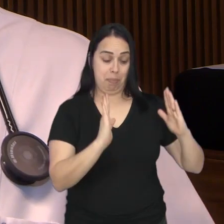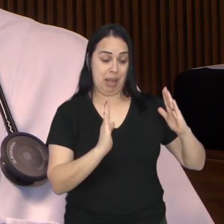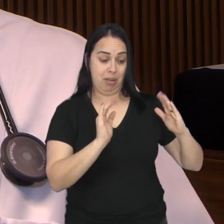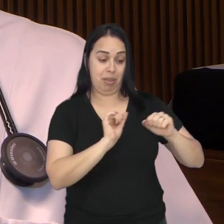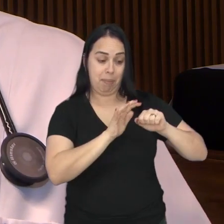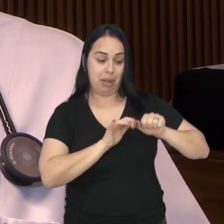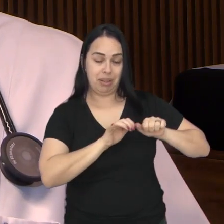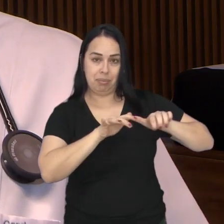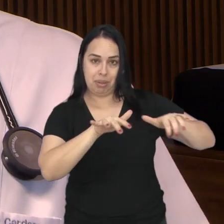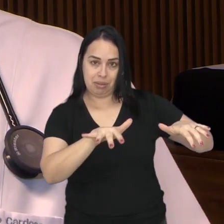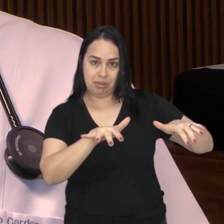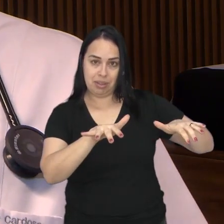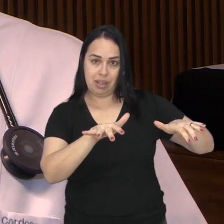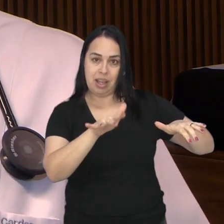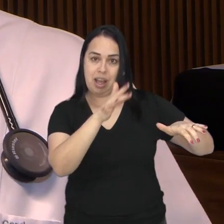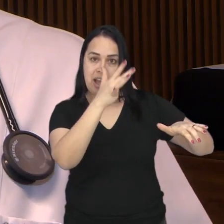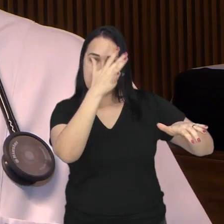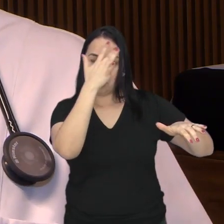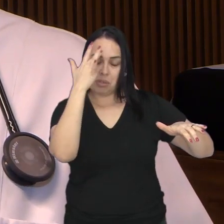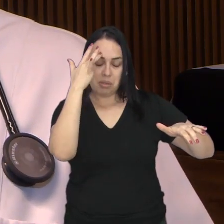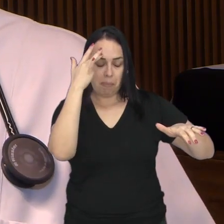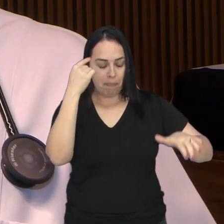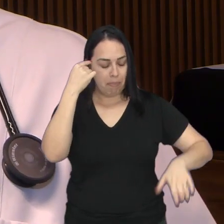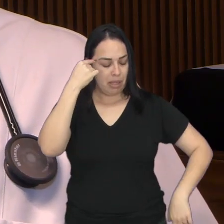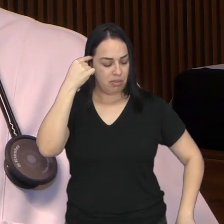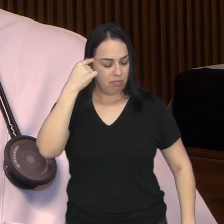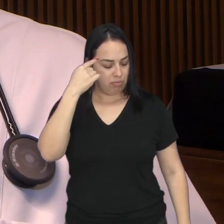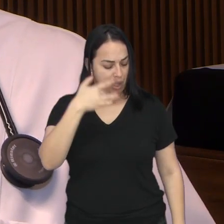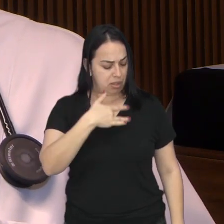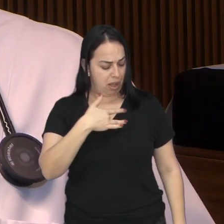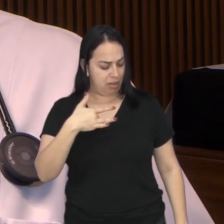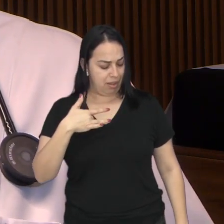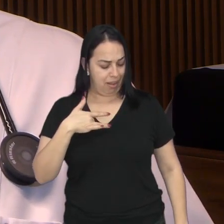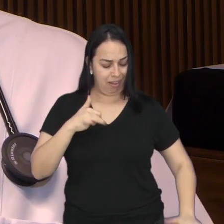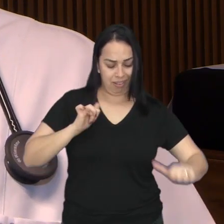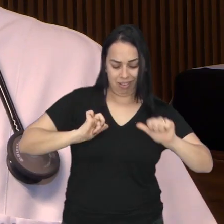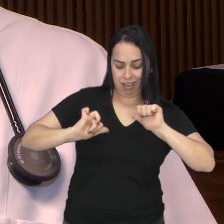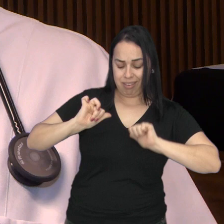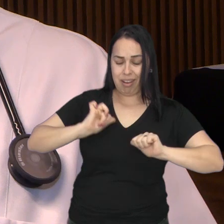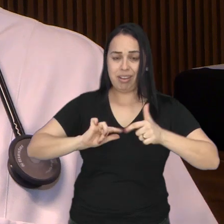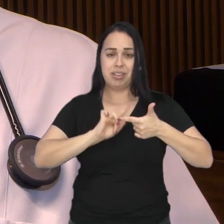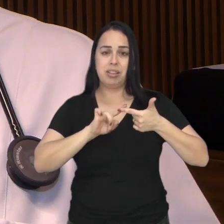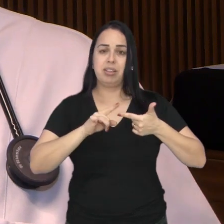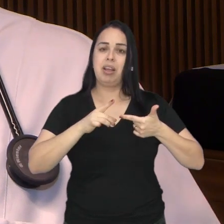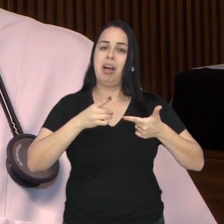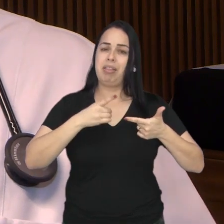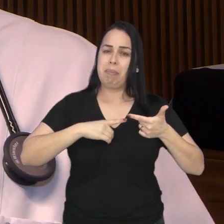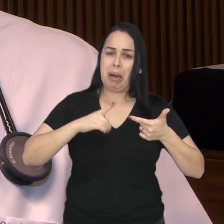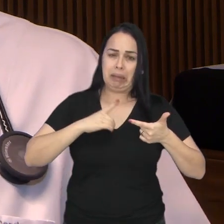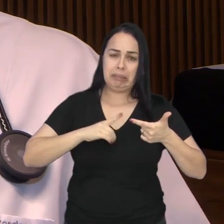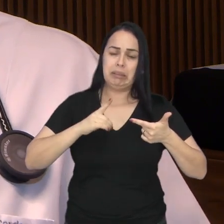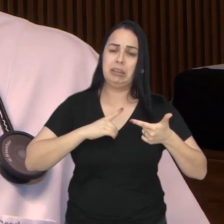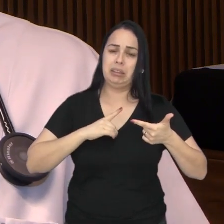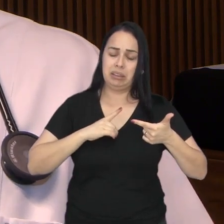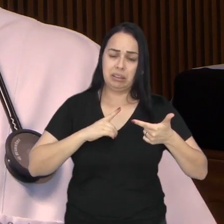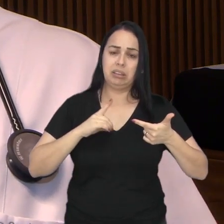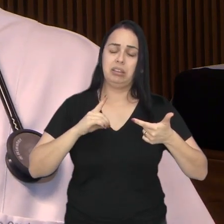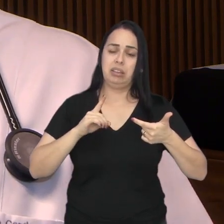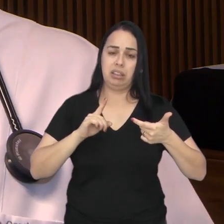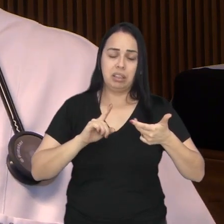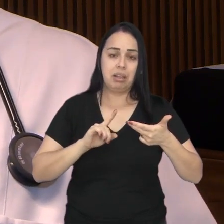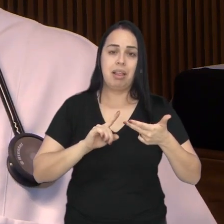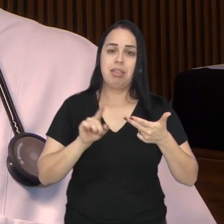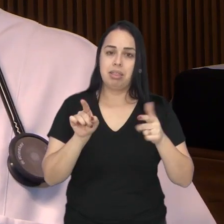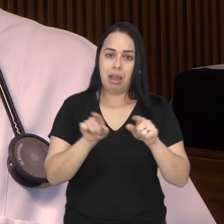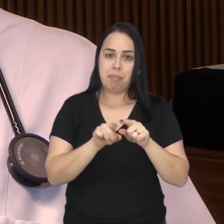do pós-pandemia, se voltou-se muito a atenção para a saúde do humor, né? As ansiedades, as depressões,